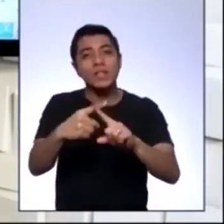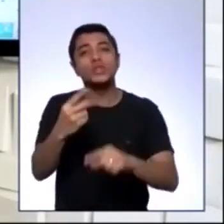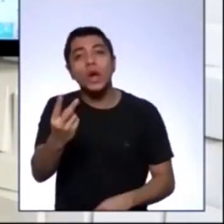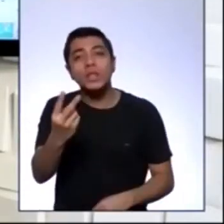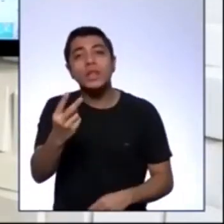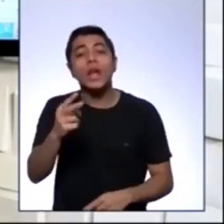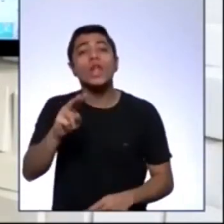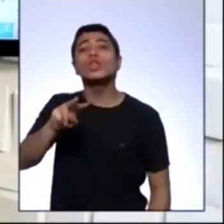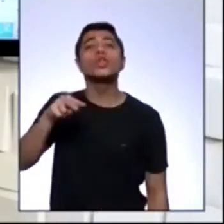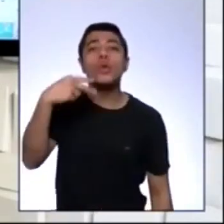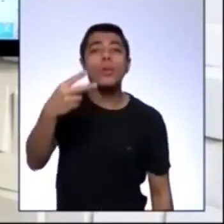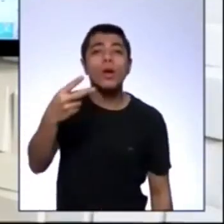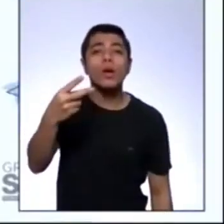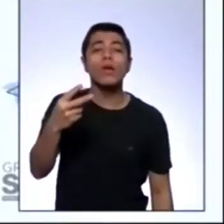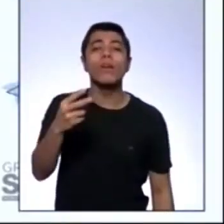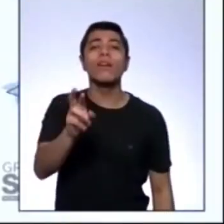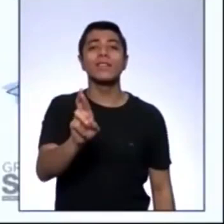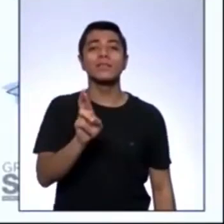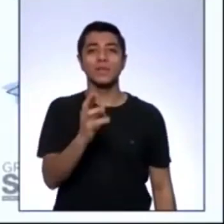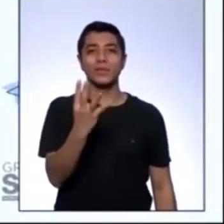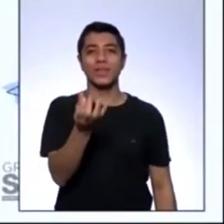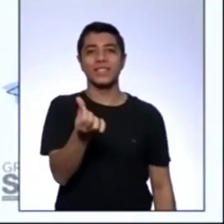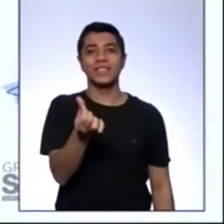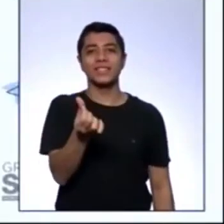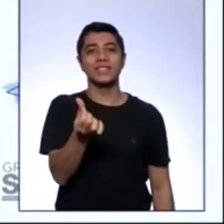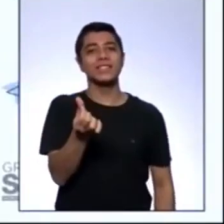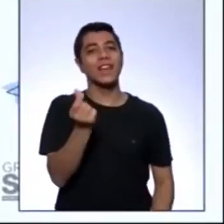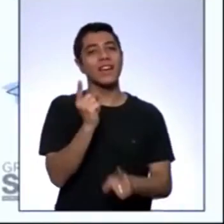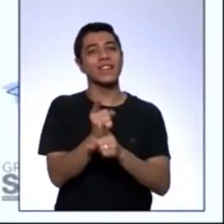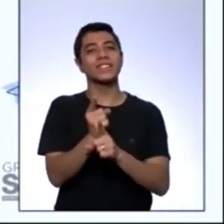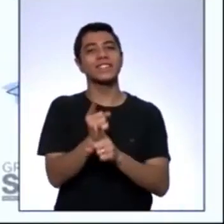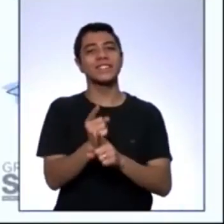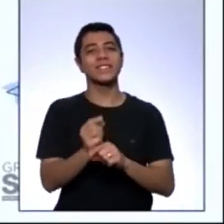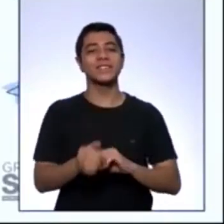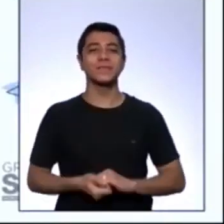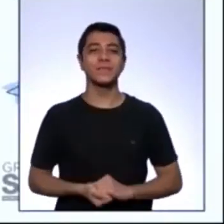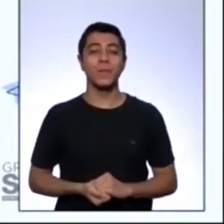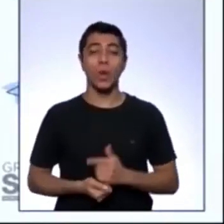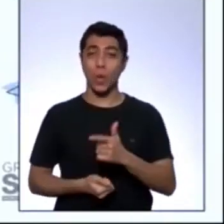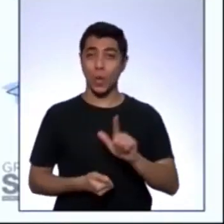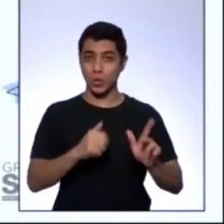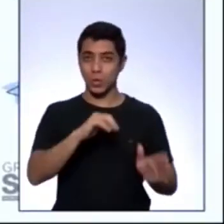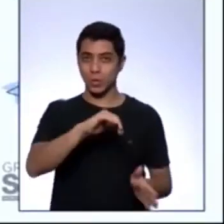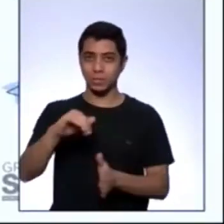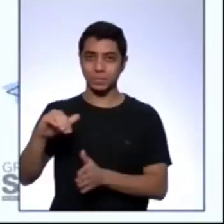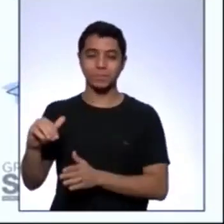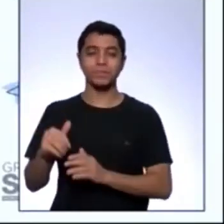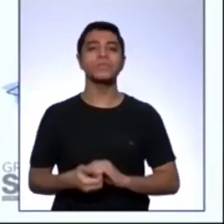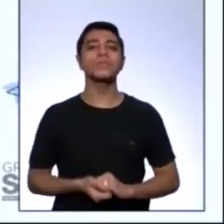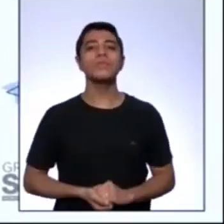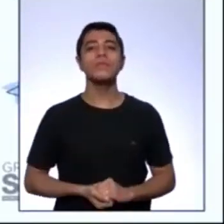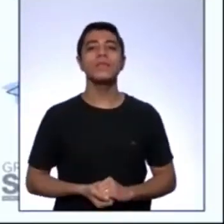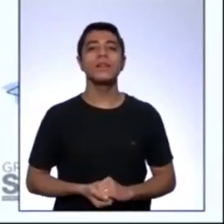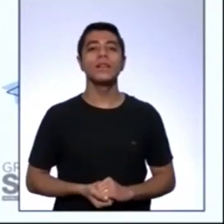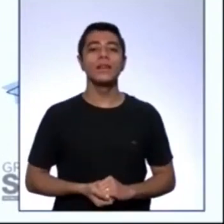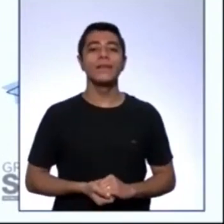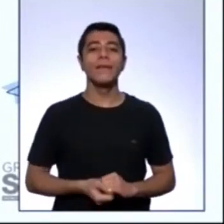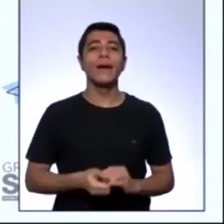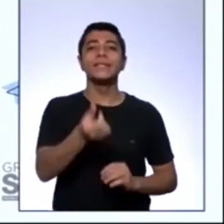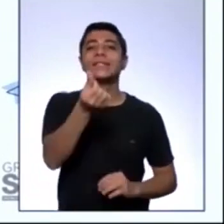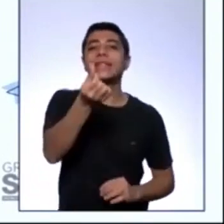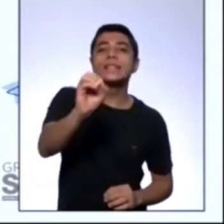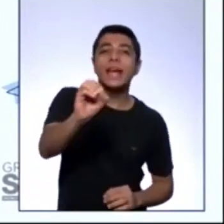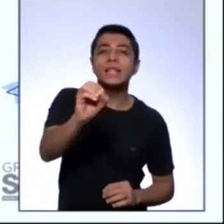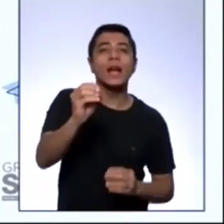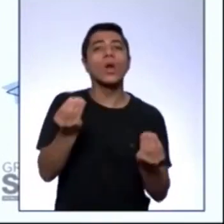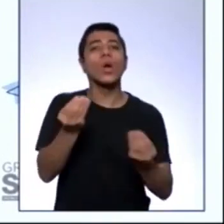exemplo então que eu quero participar trinta por cento de 60 que que é para fazer já sei prova é para